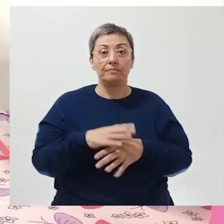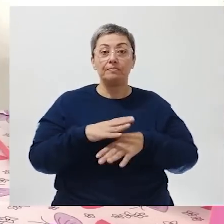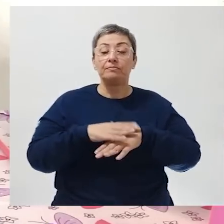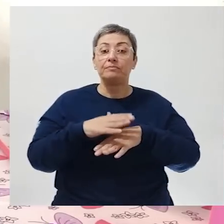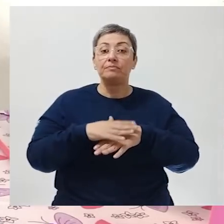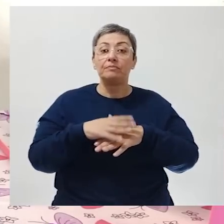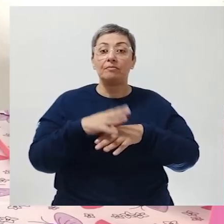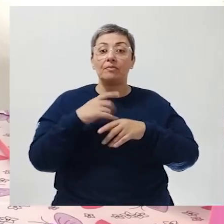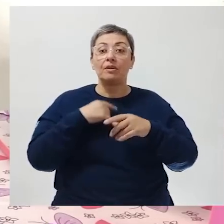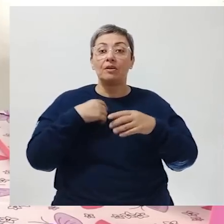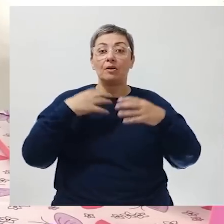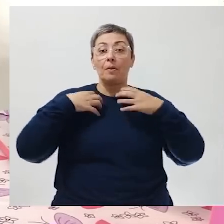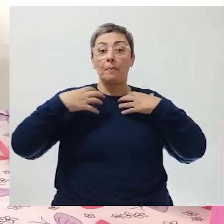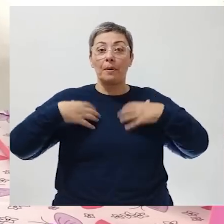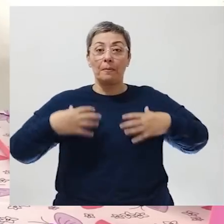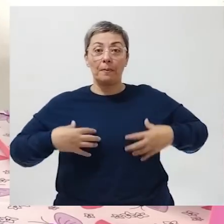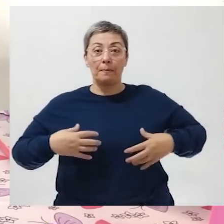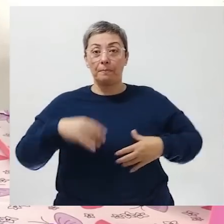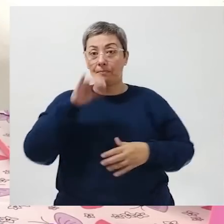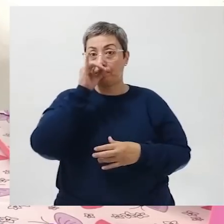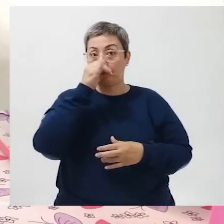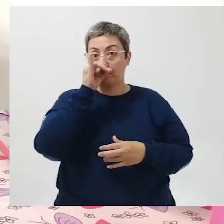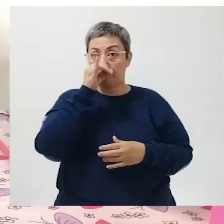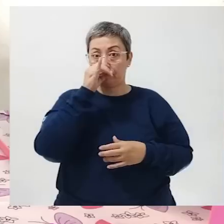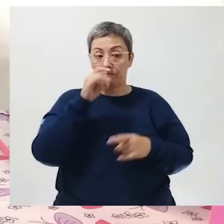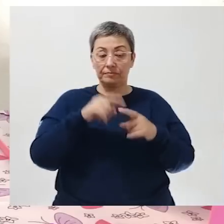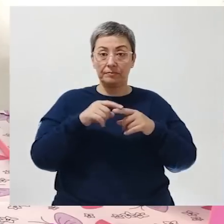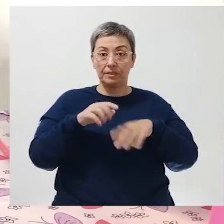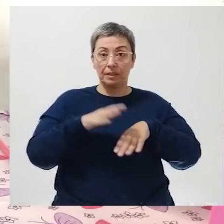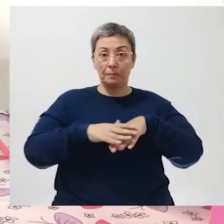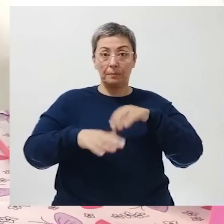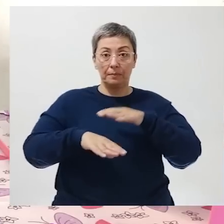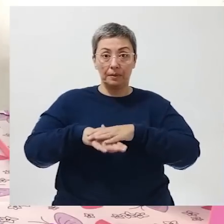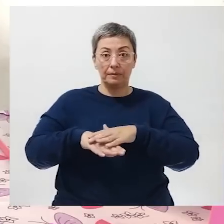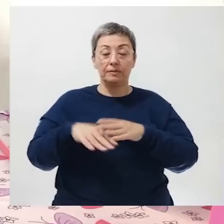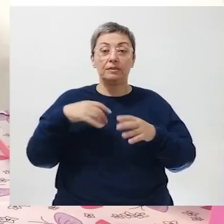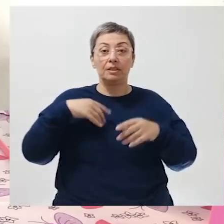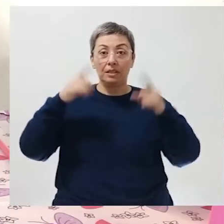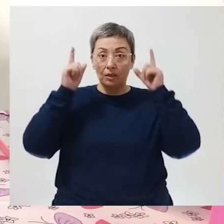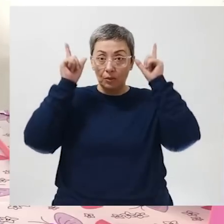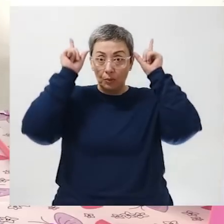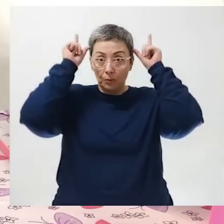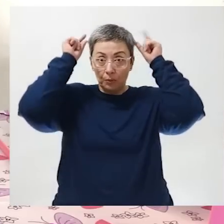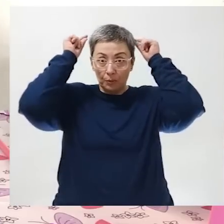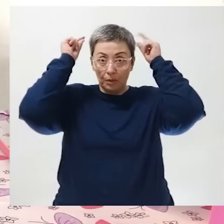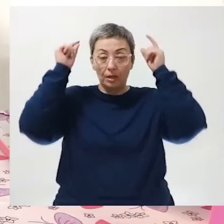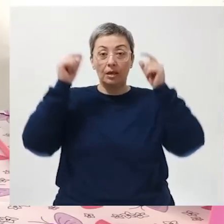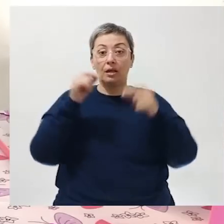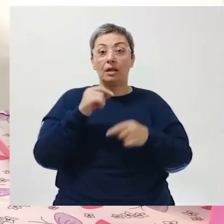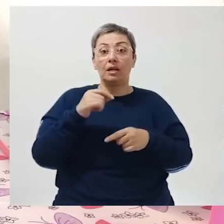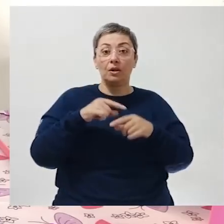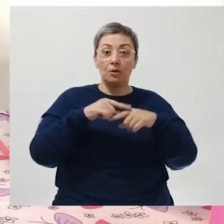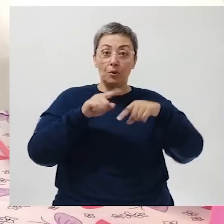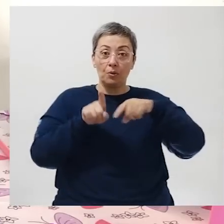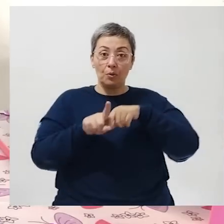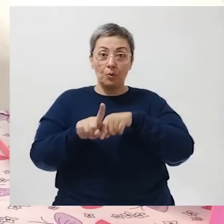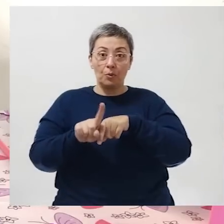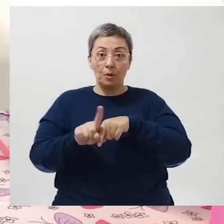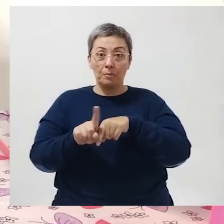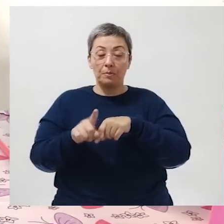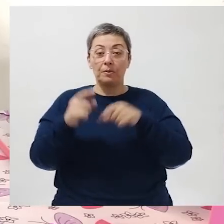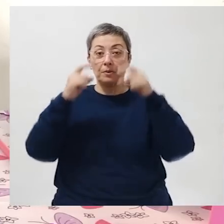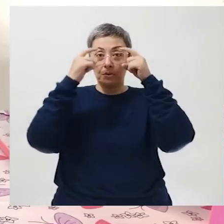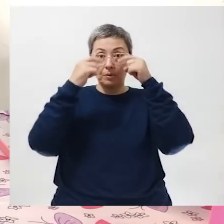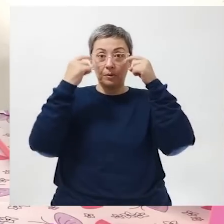fazer as partes do porquinho. As patinhas, a orelhinha, o rabinho, os